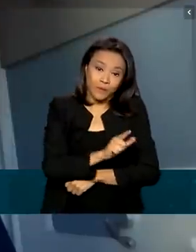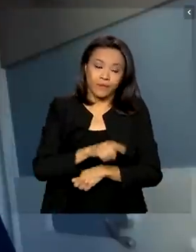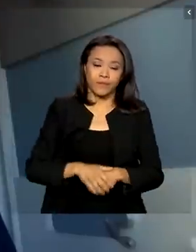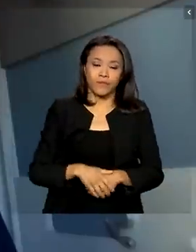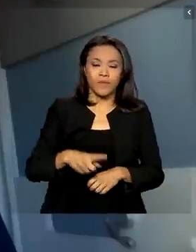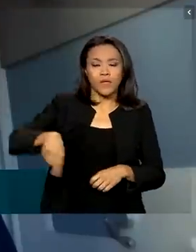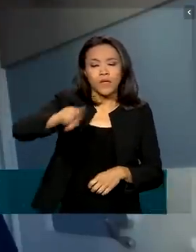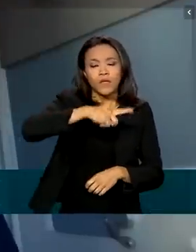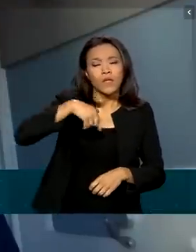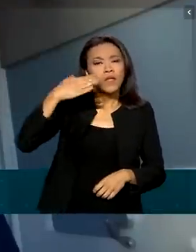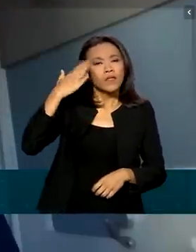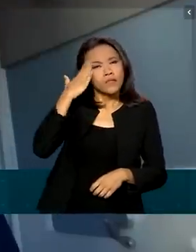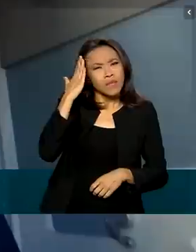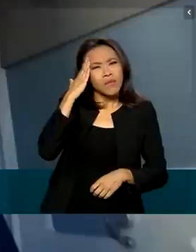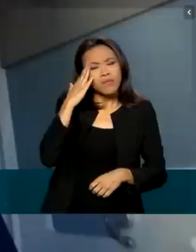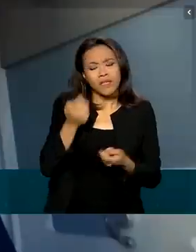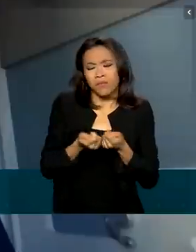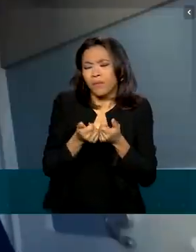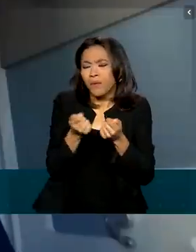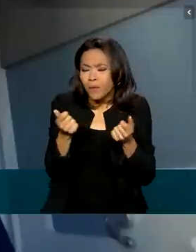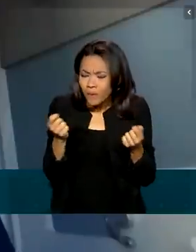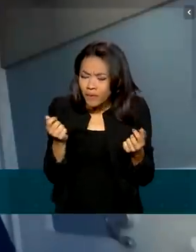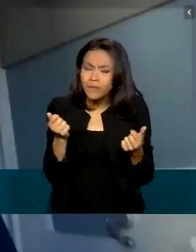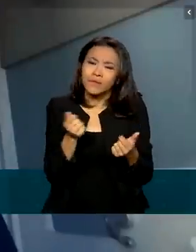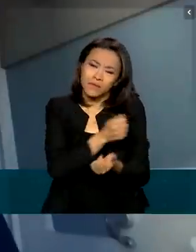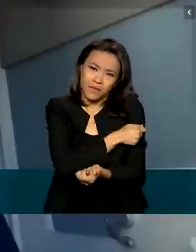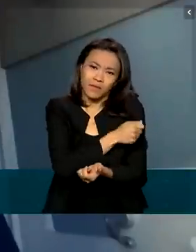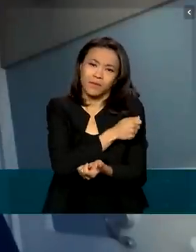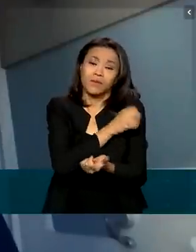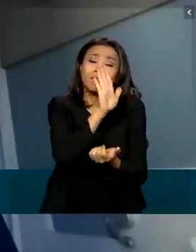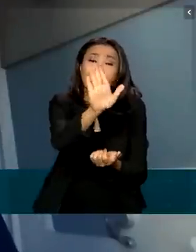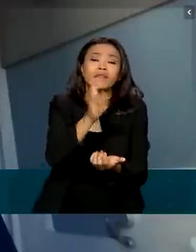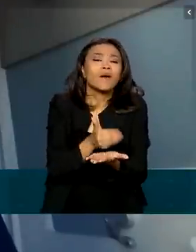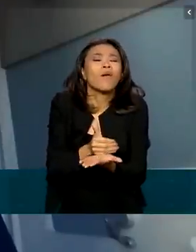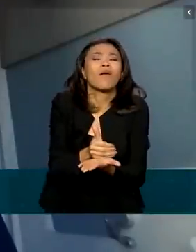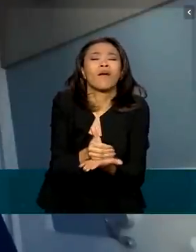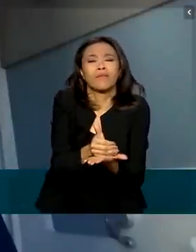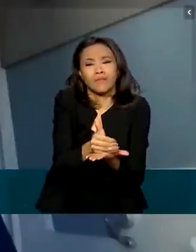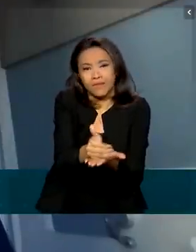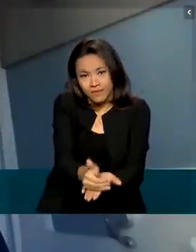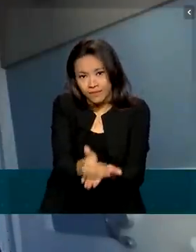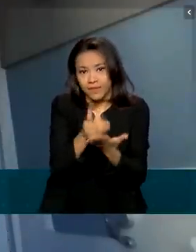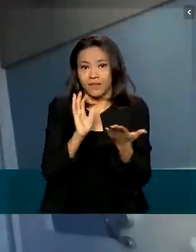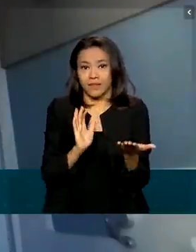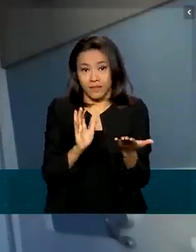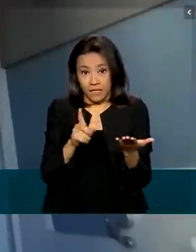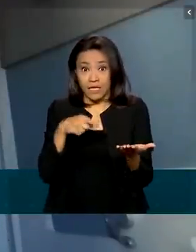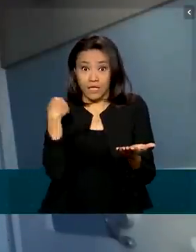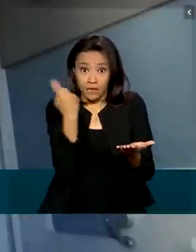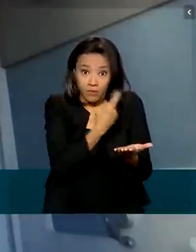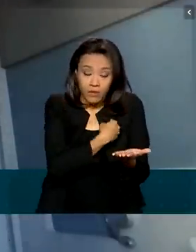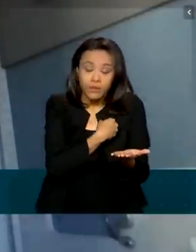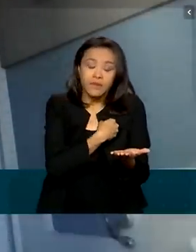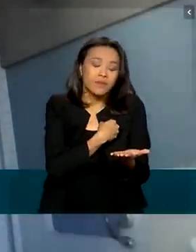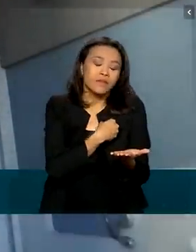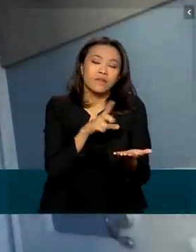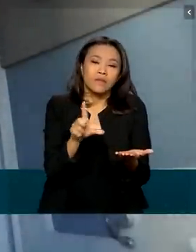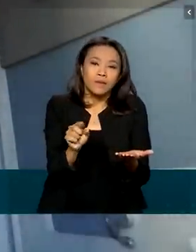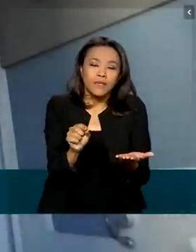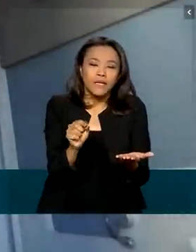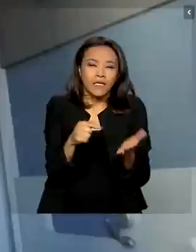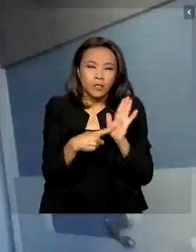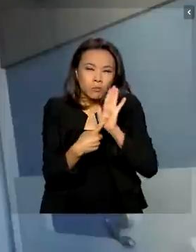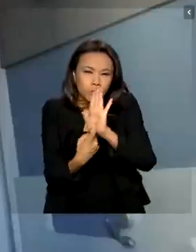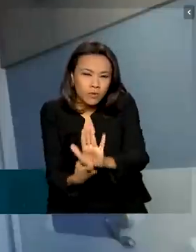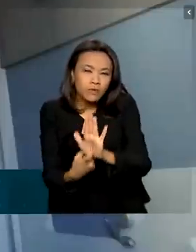pequeno, mas ainda é um piloto, ele mal está começando, mas nós acreditamos que assim que nós pudermos demonstrar com